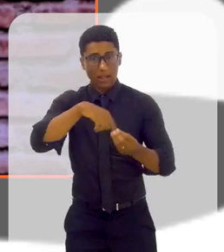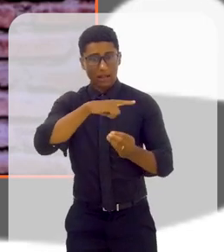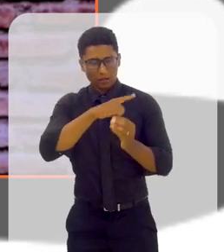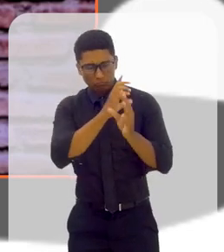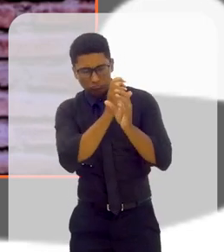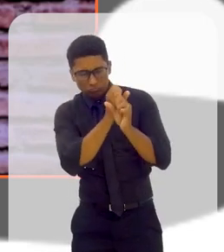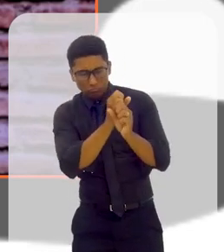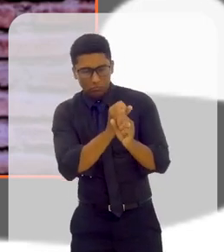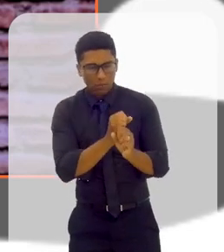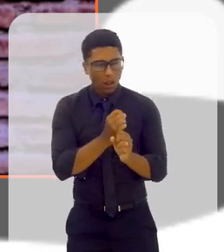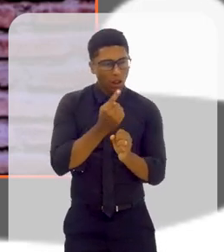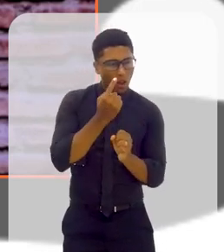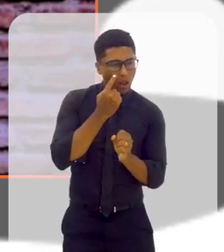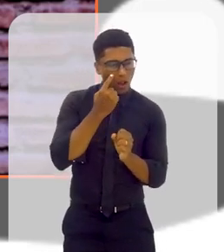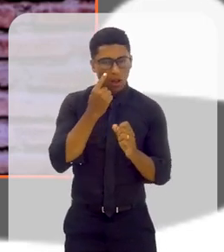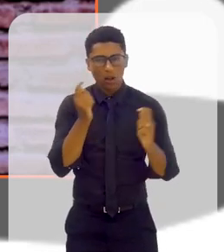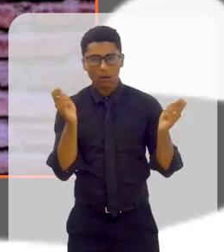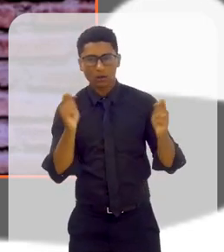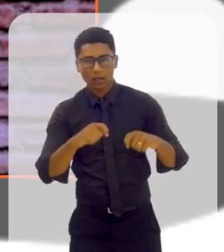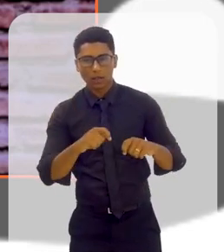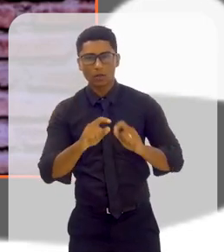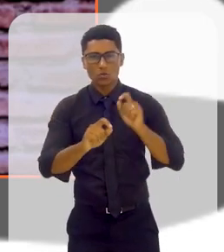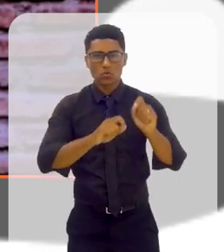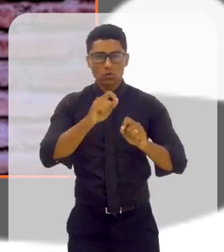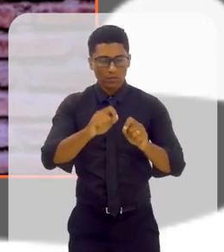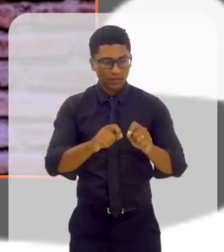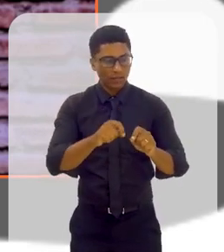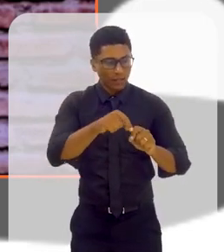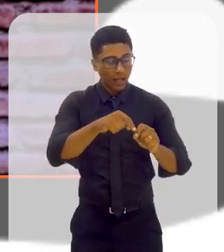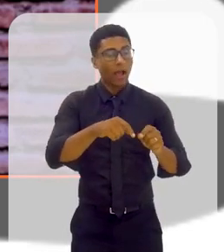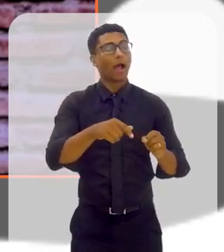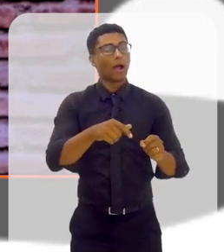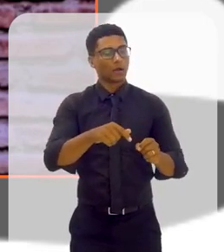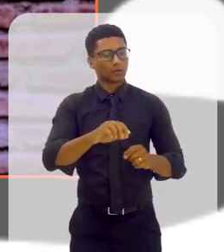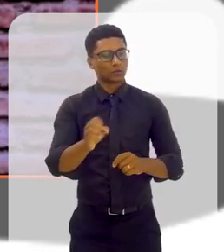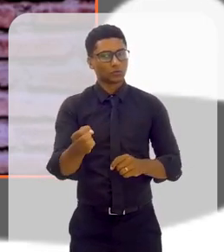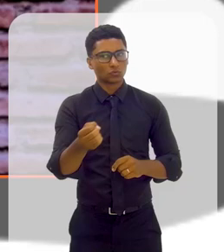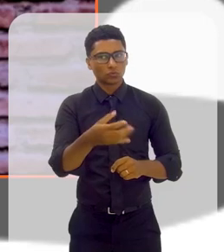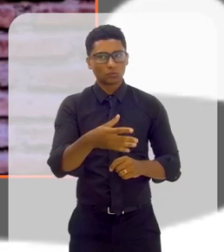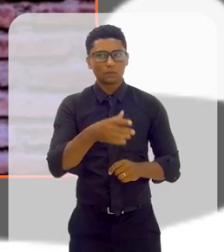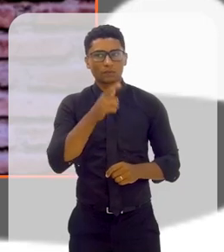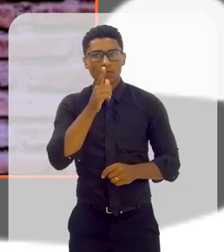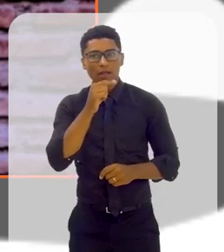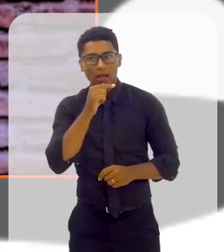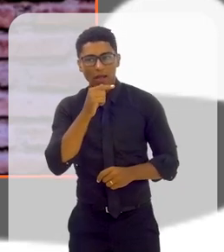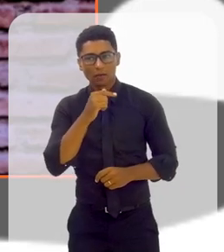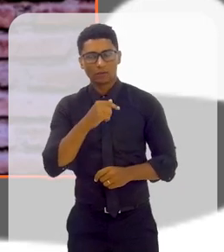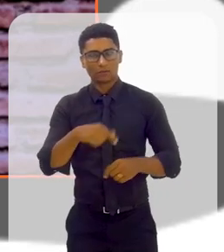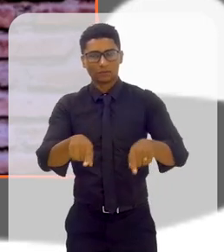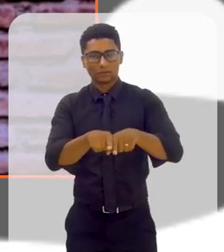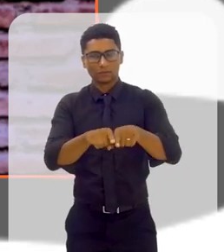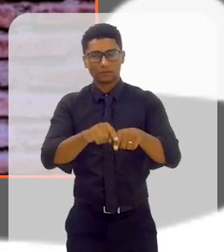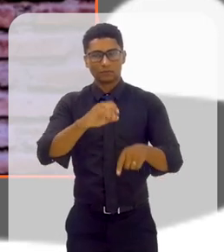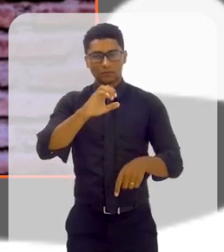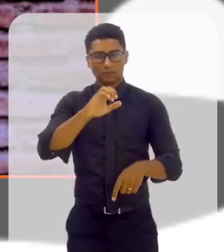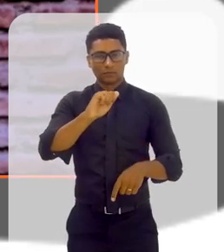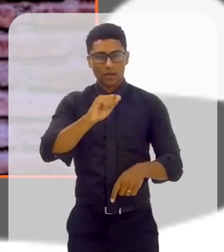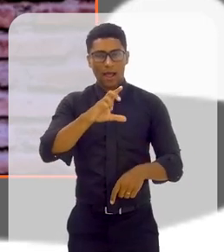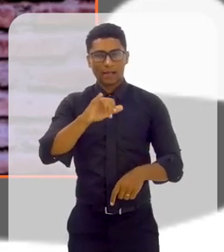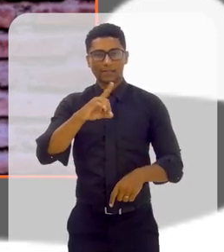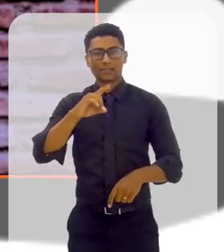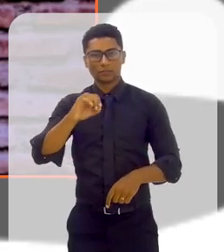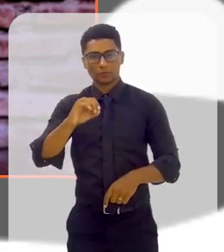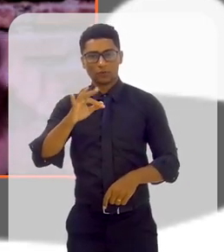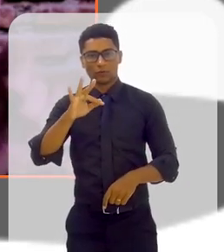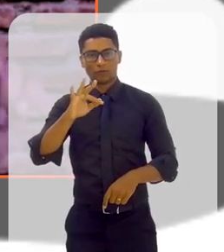detalhe, ao qual eu vou gerar uma solução aquosa, levemente contendo ácido fluorídrico, ácido